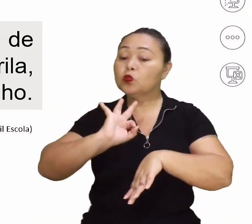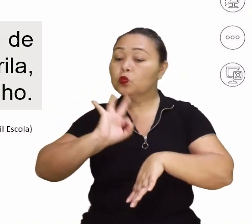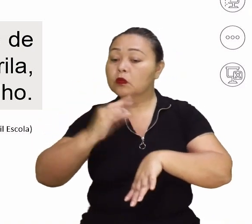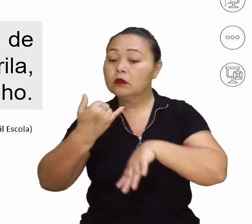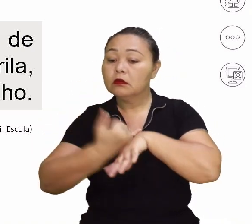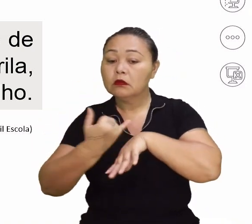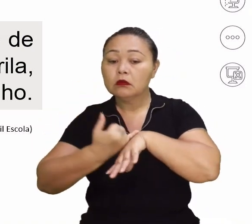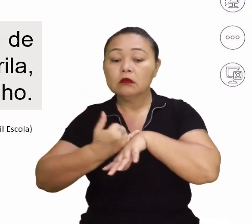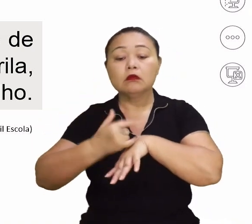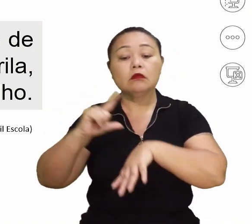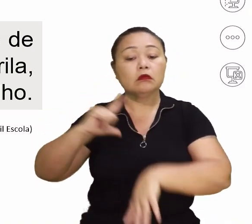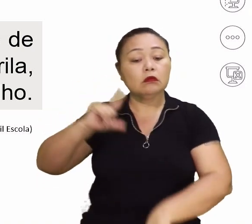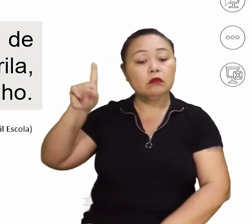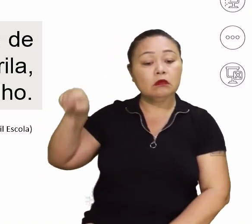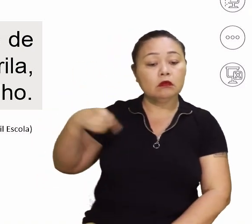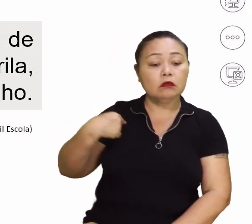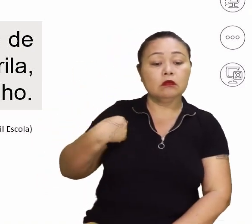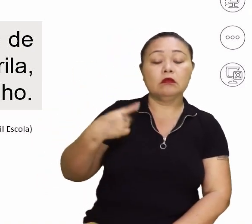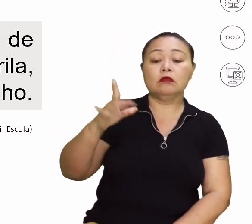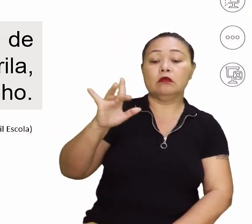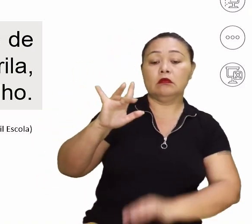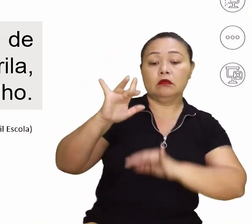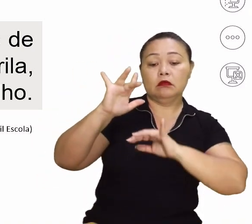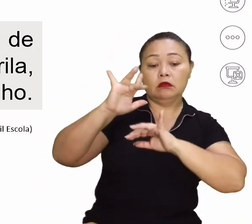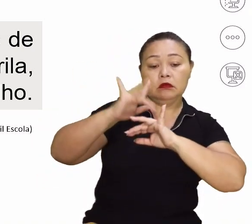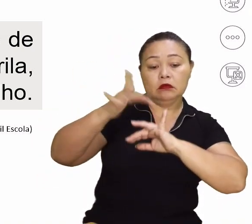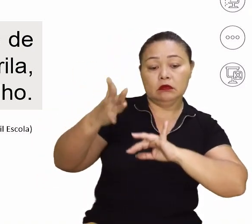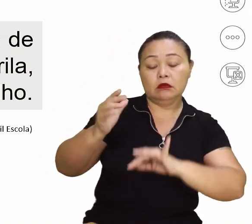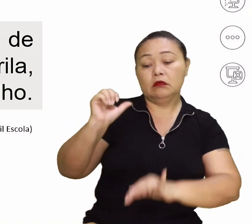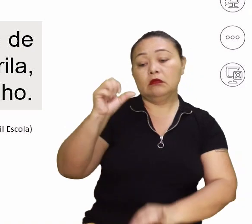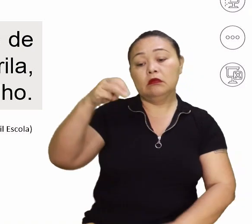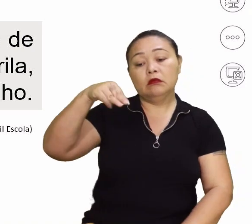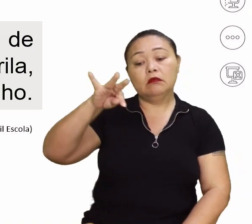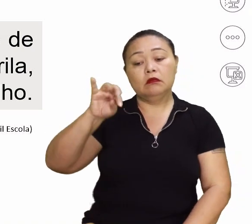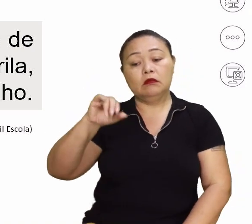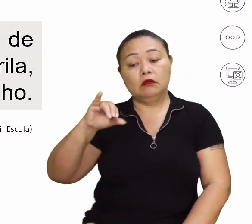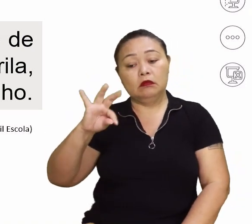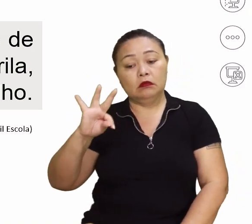metálicos, sobressaem jazimentos de diamantes,